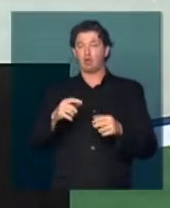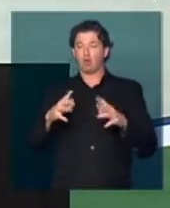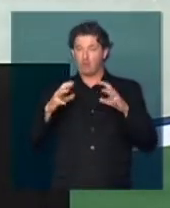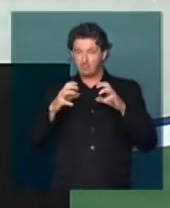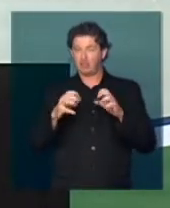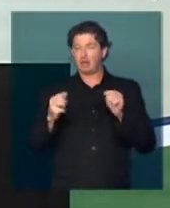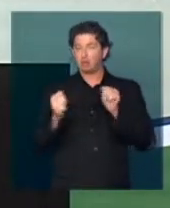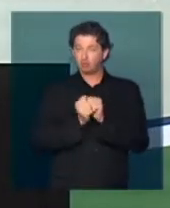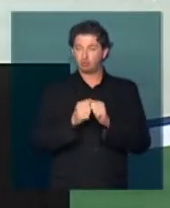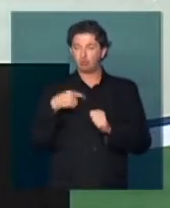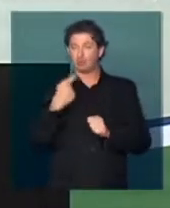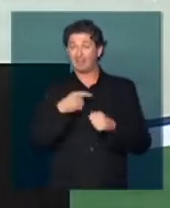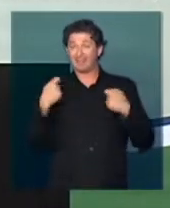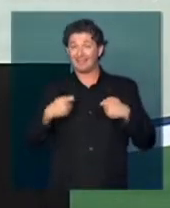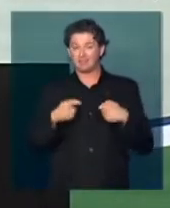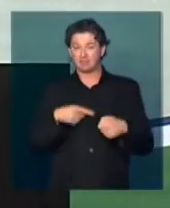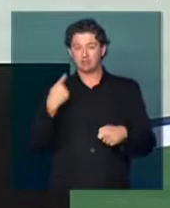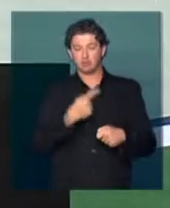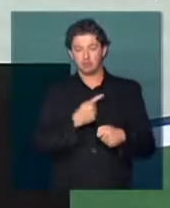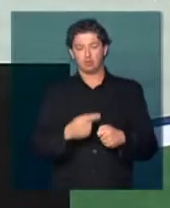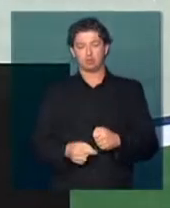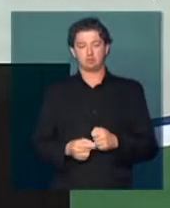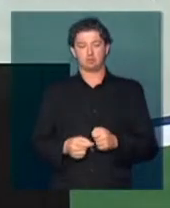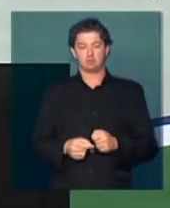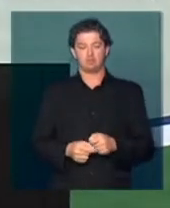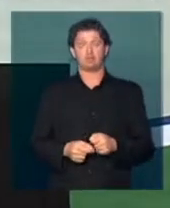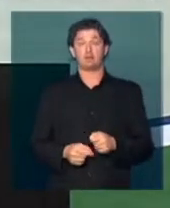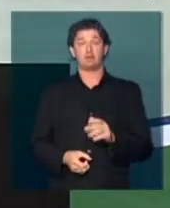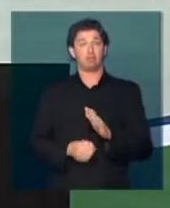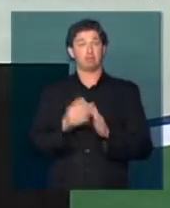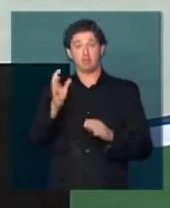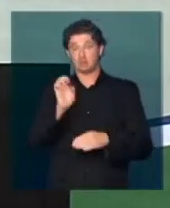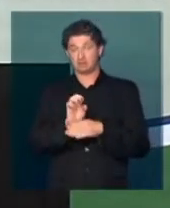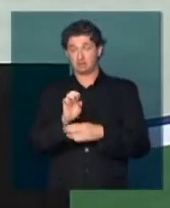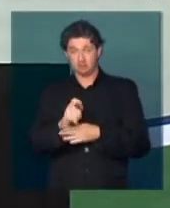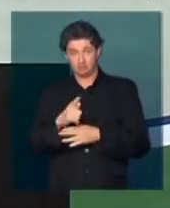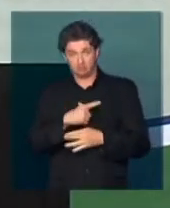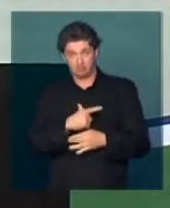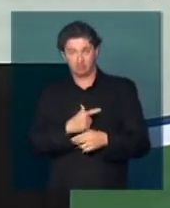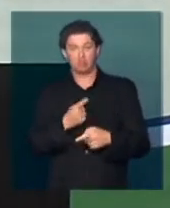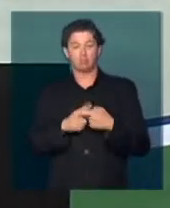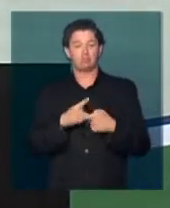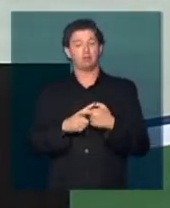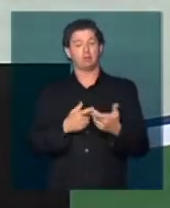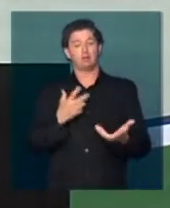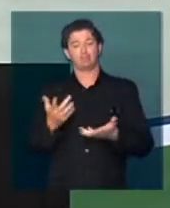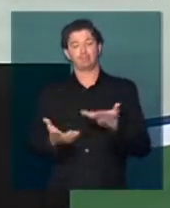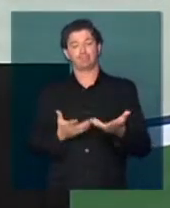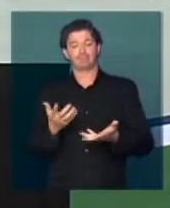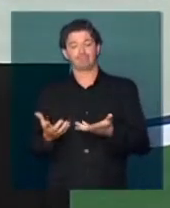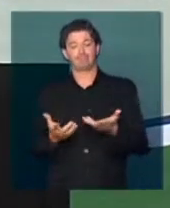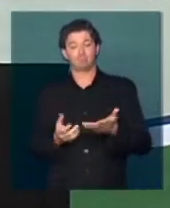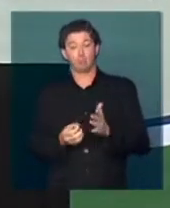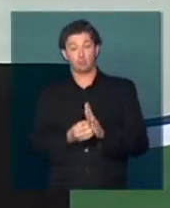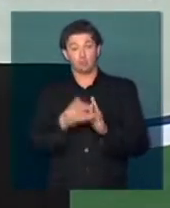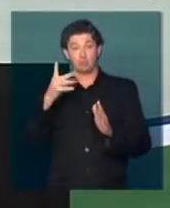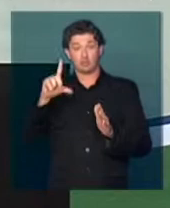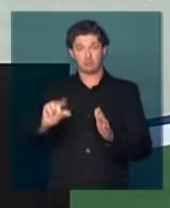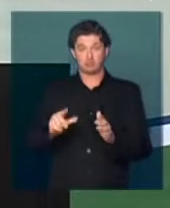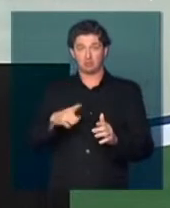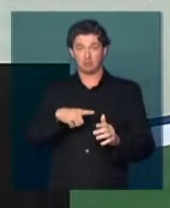brigas, comprar as demandas, as necessidades que muitos estados, devido à sua quantidade